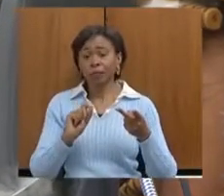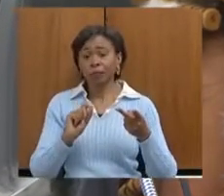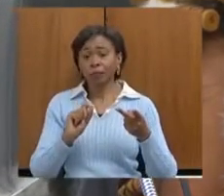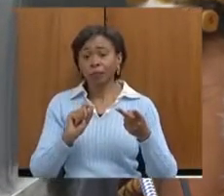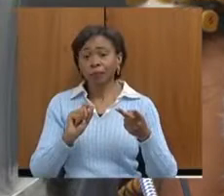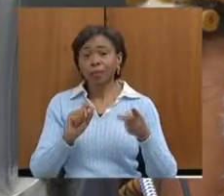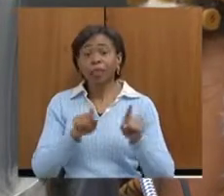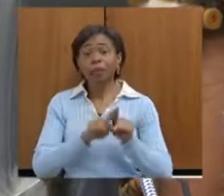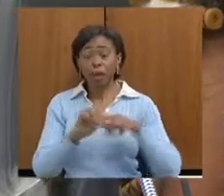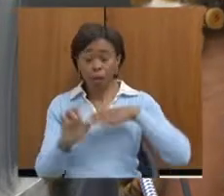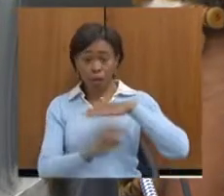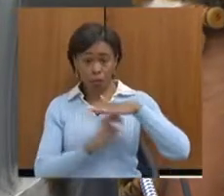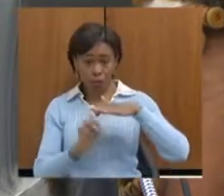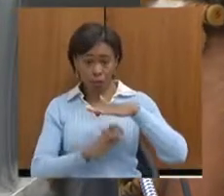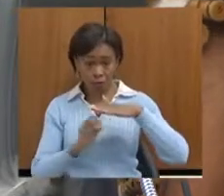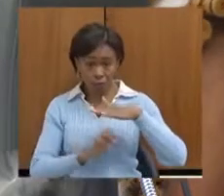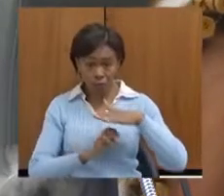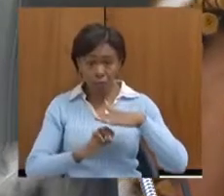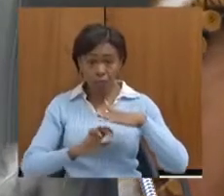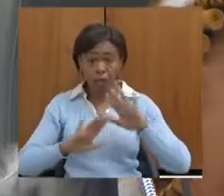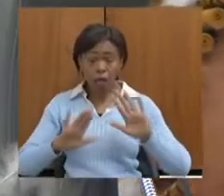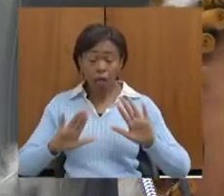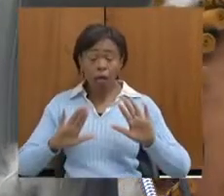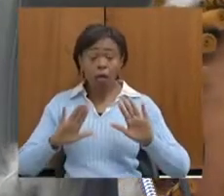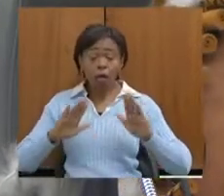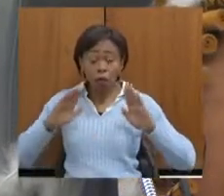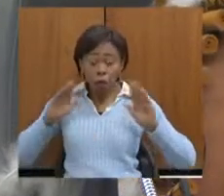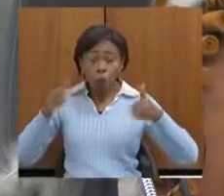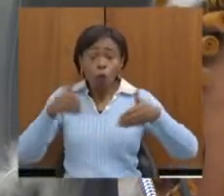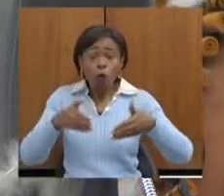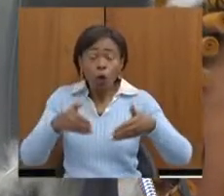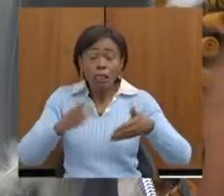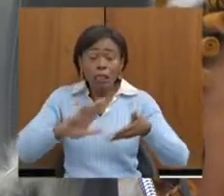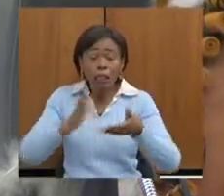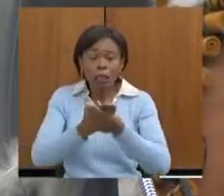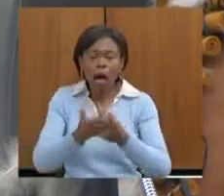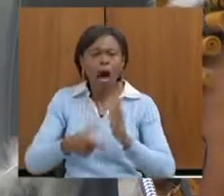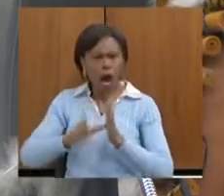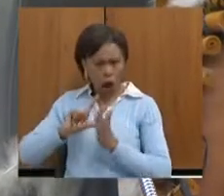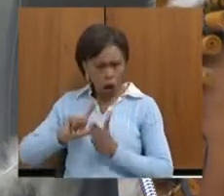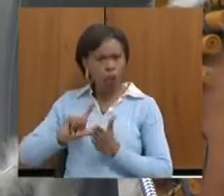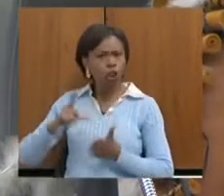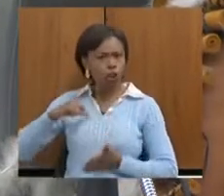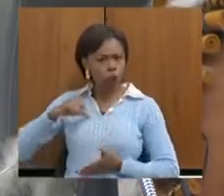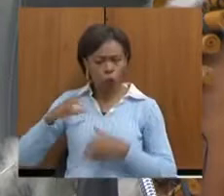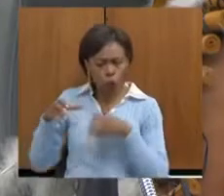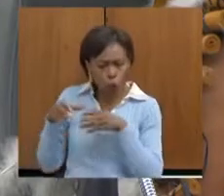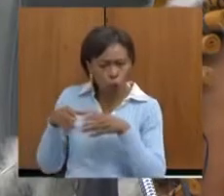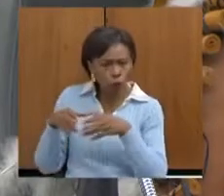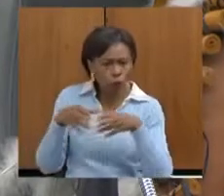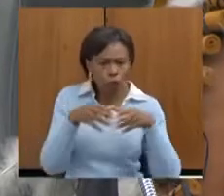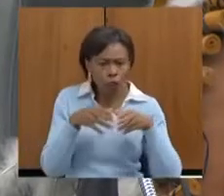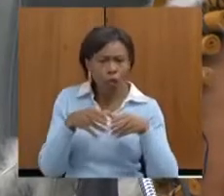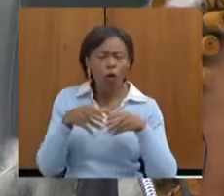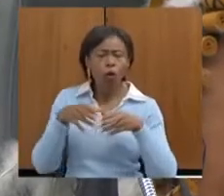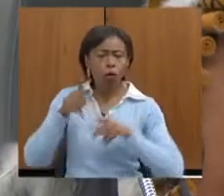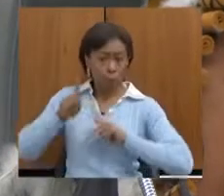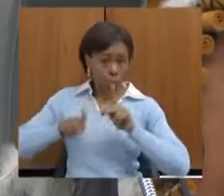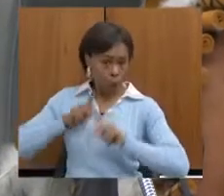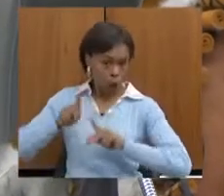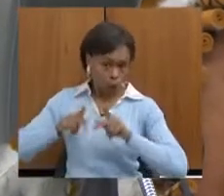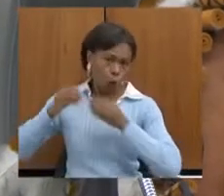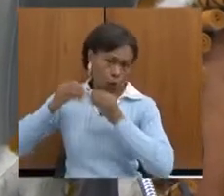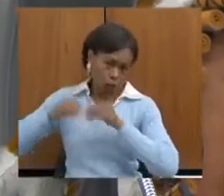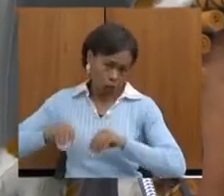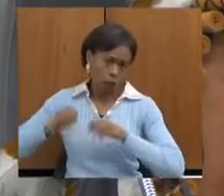extremo processo Porque antes tinha as comissões atingidos não é tinha todo um plano organizado a partir